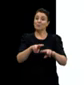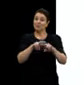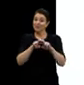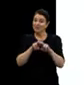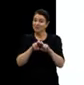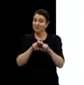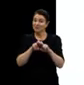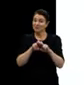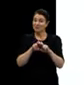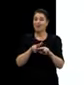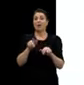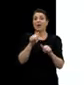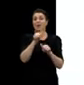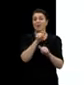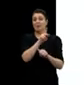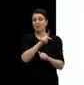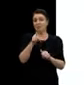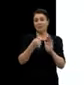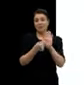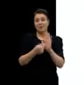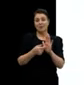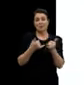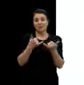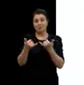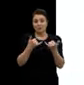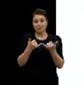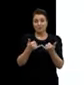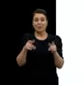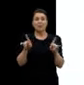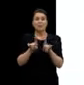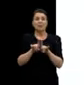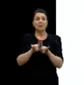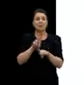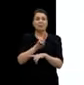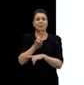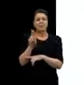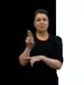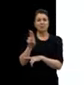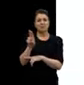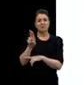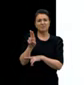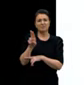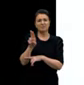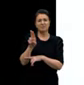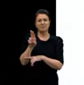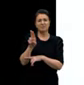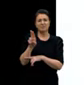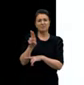do crossing over, ou também chamado permutação.